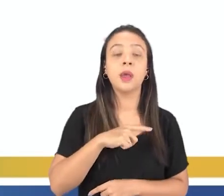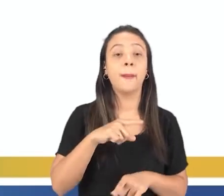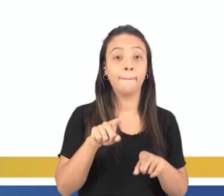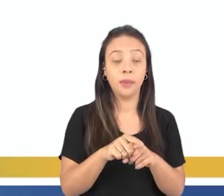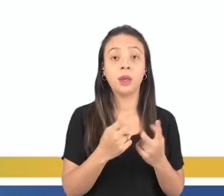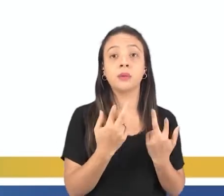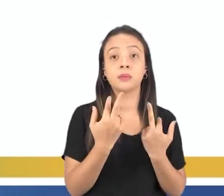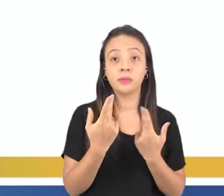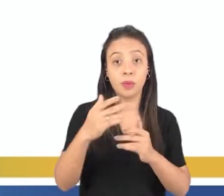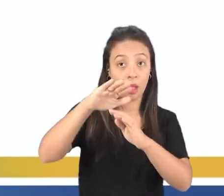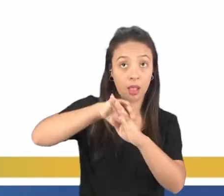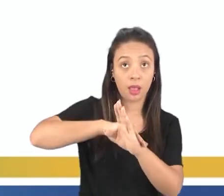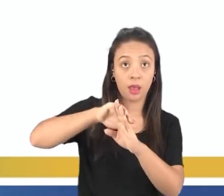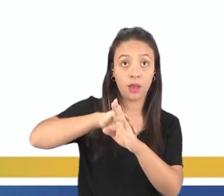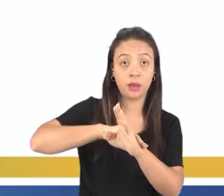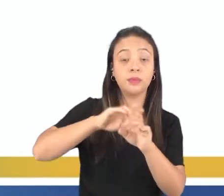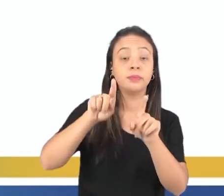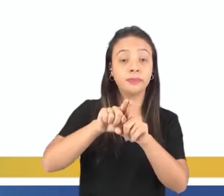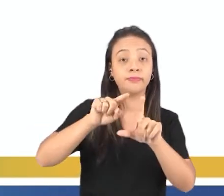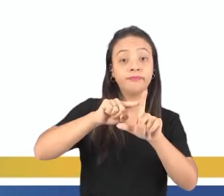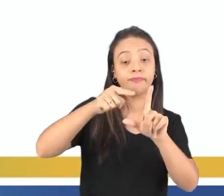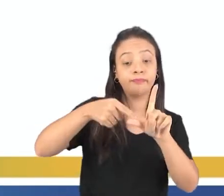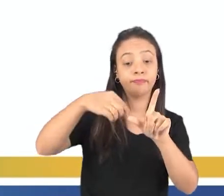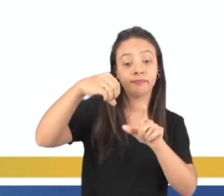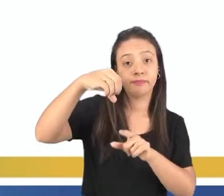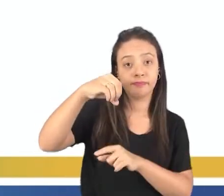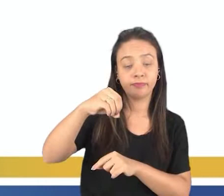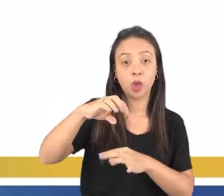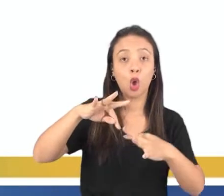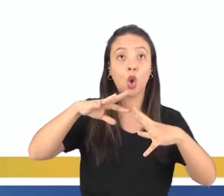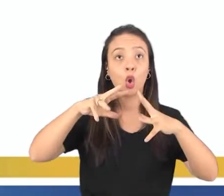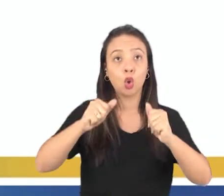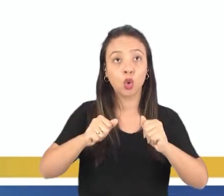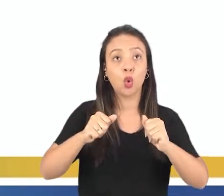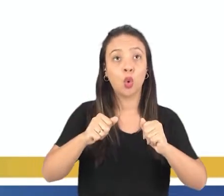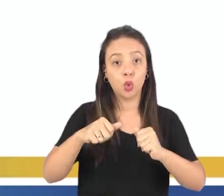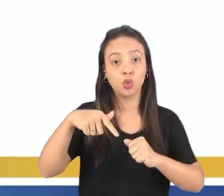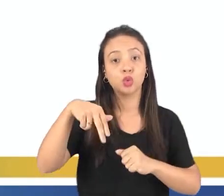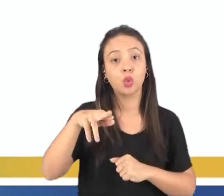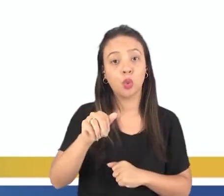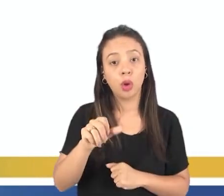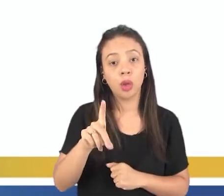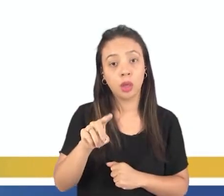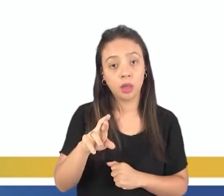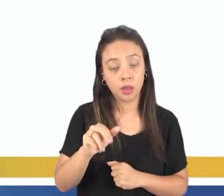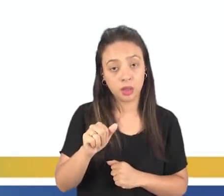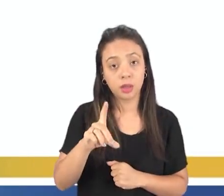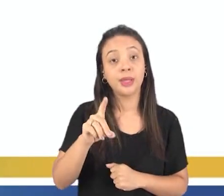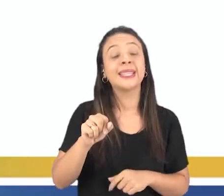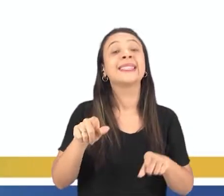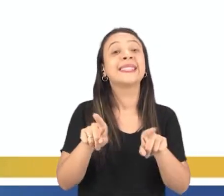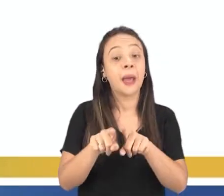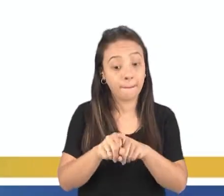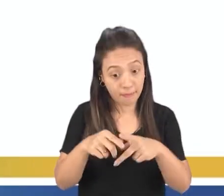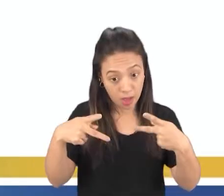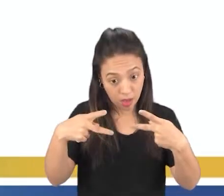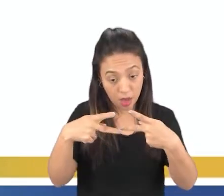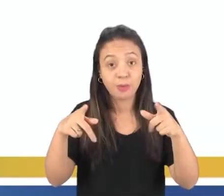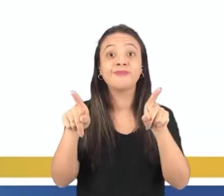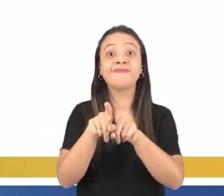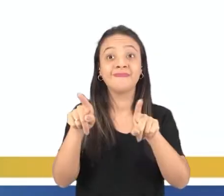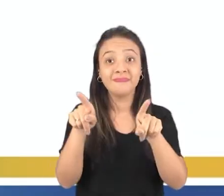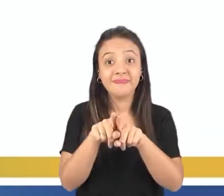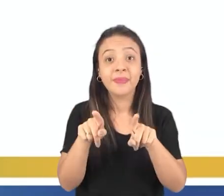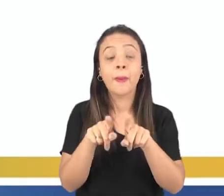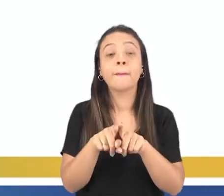graus. Isso significa que todo quadrado é também losango e retângulo ao mesmo tempo. Por